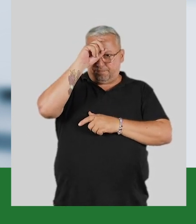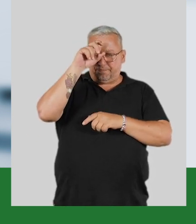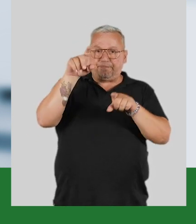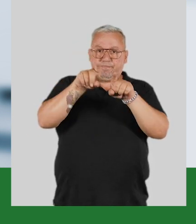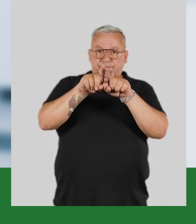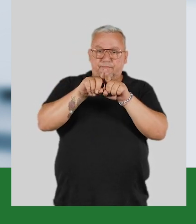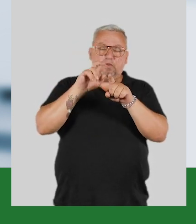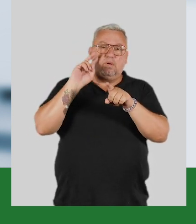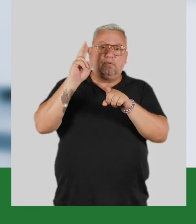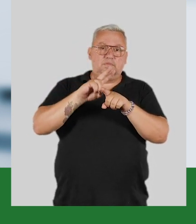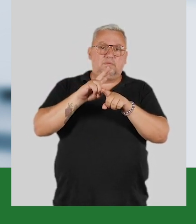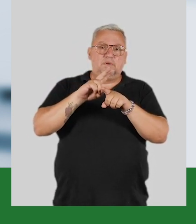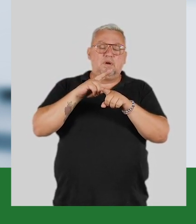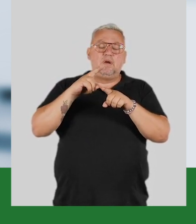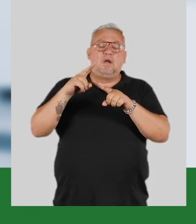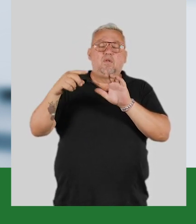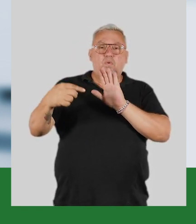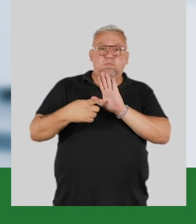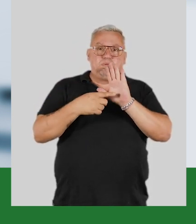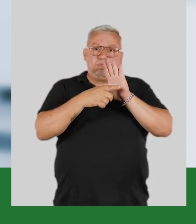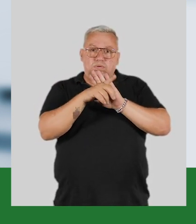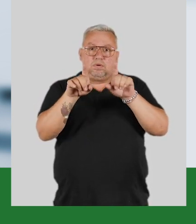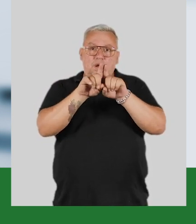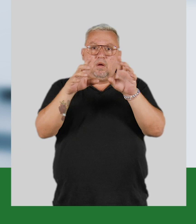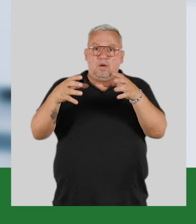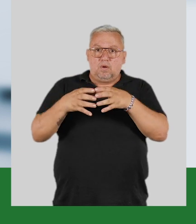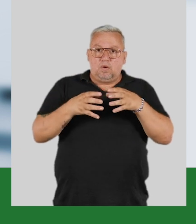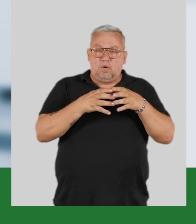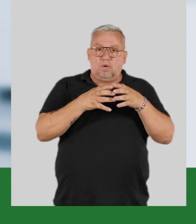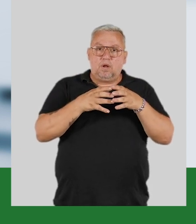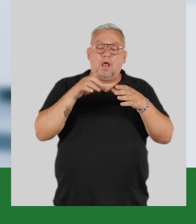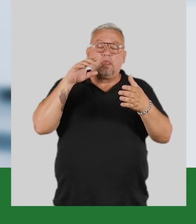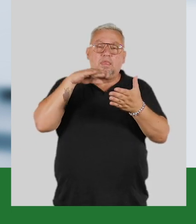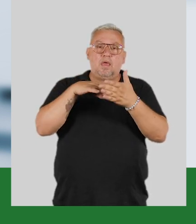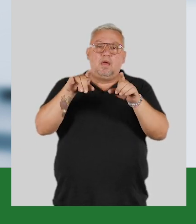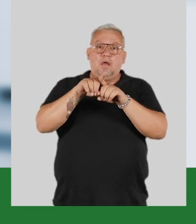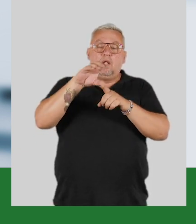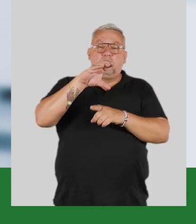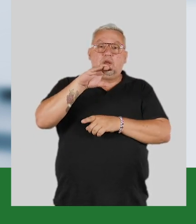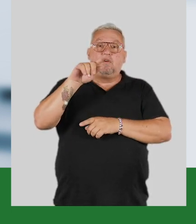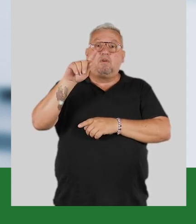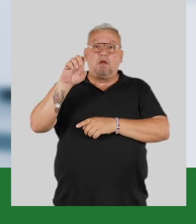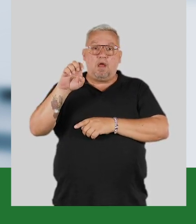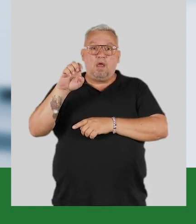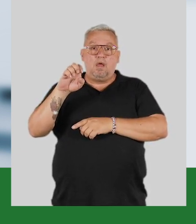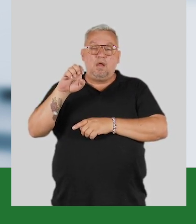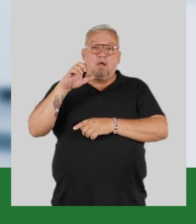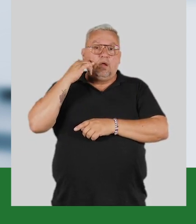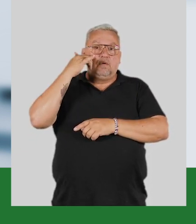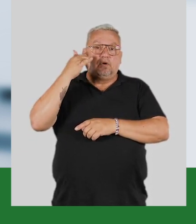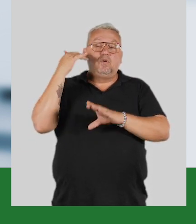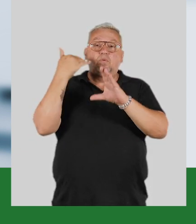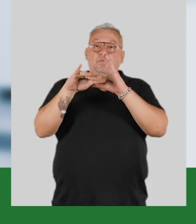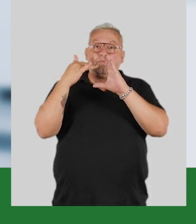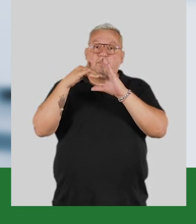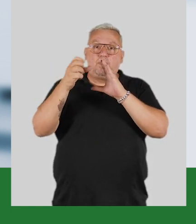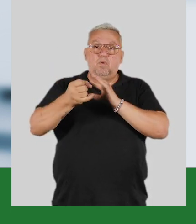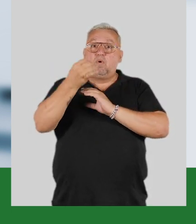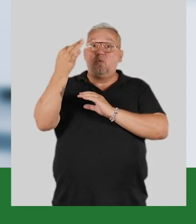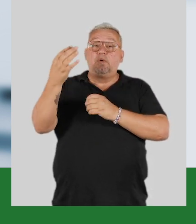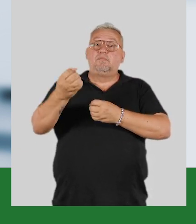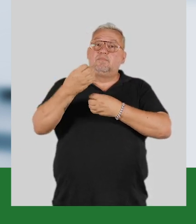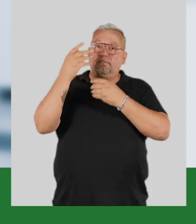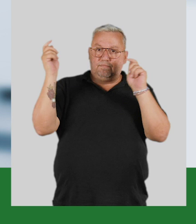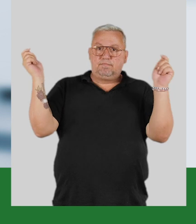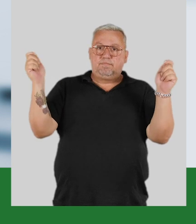superiores, a vigilância epidemiológica, o grupo de vigilância epidemiológica e até mesmo o CVE, entrar em contato e já mandar e-mail com o máximo de